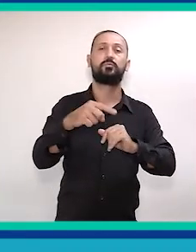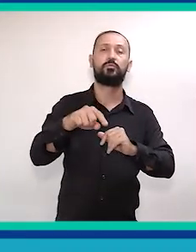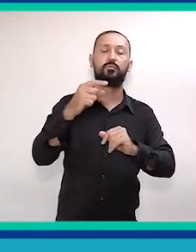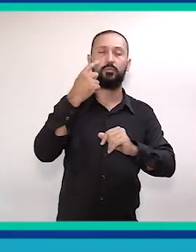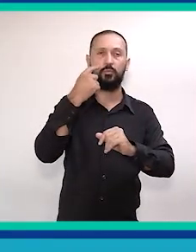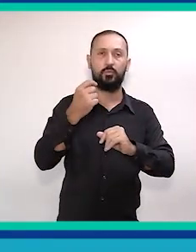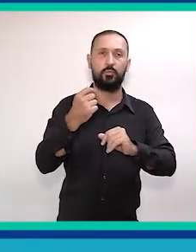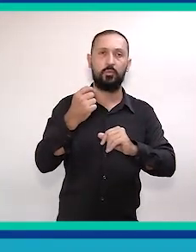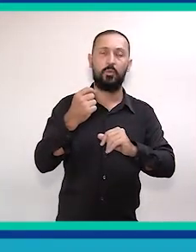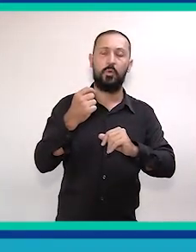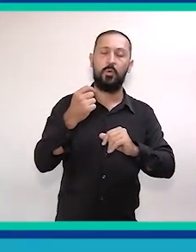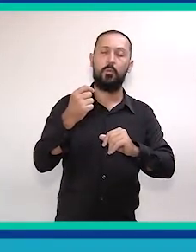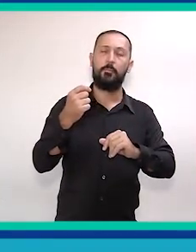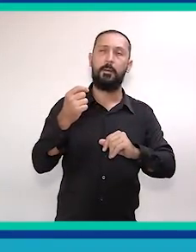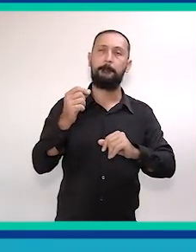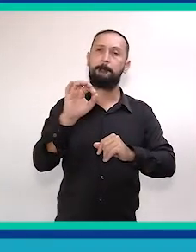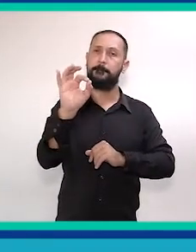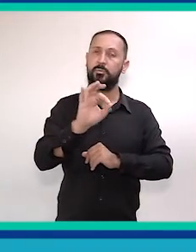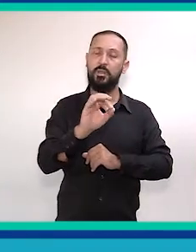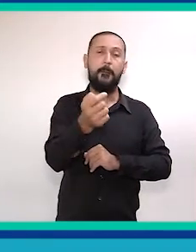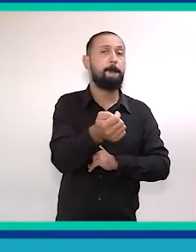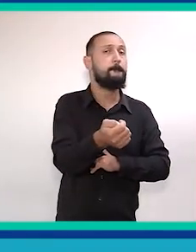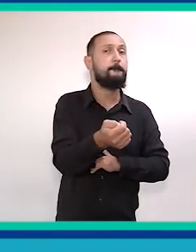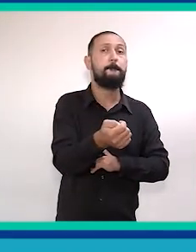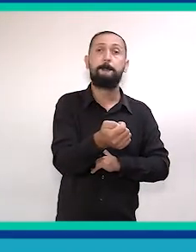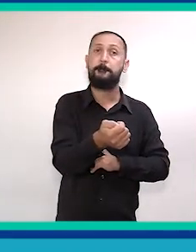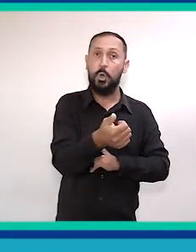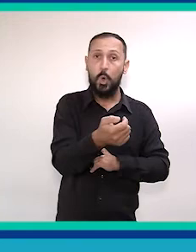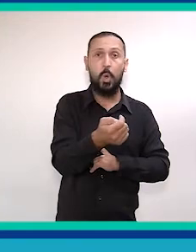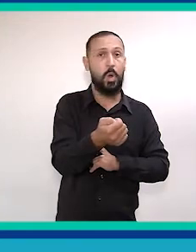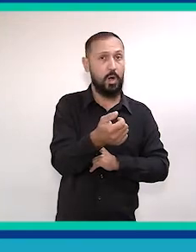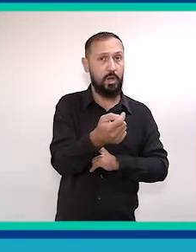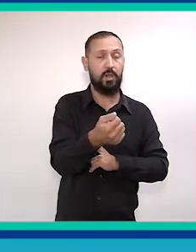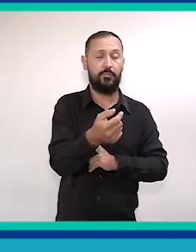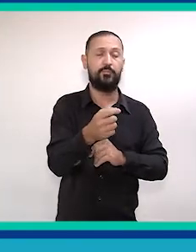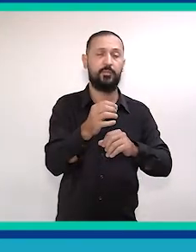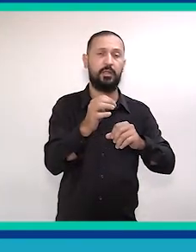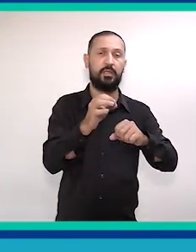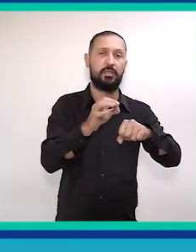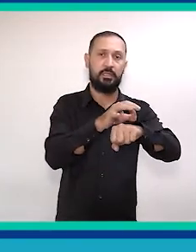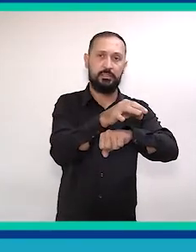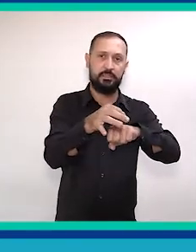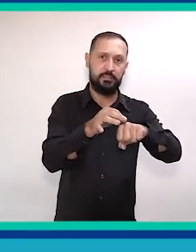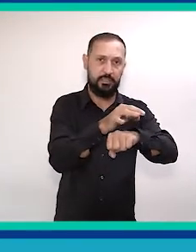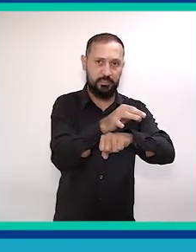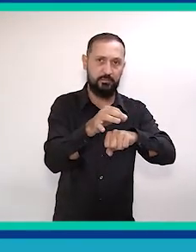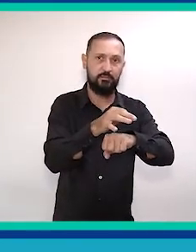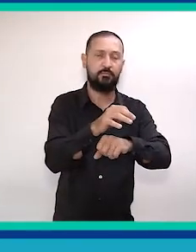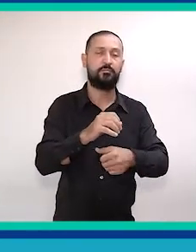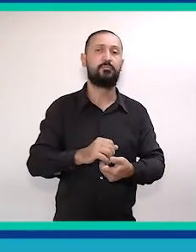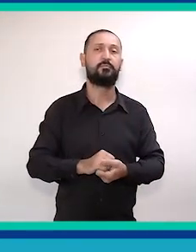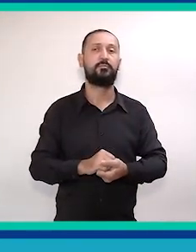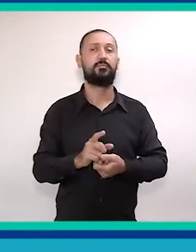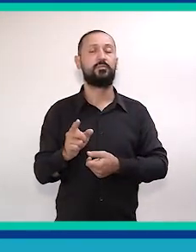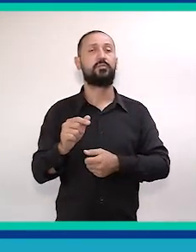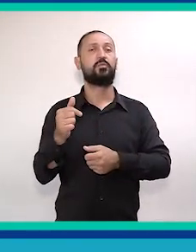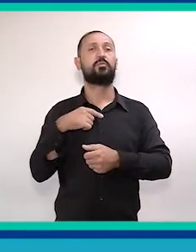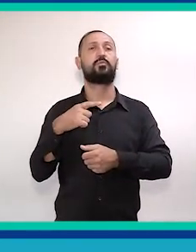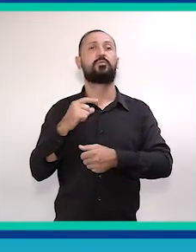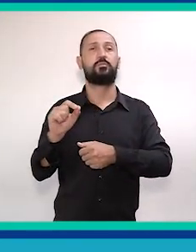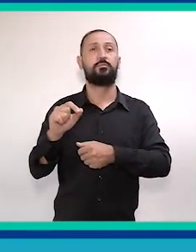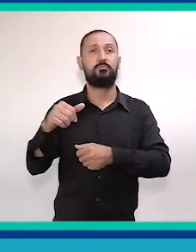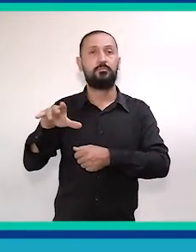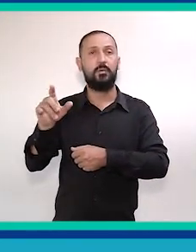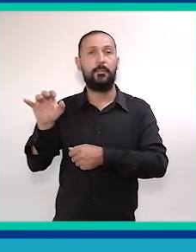apresentou uma atividade relativamente baixa na célula controle MRC5 e